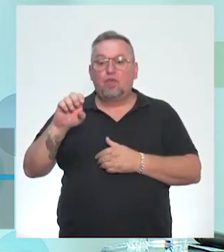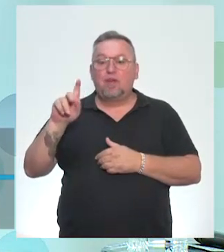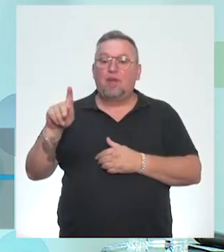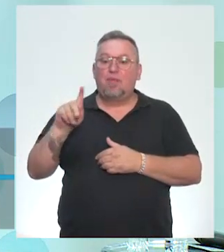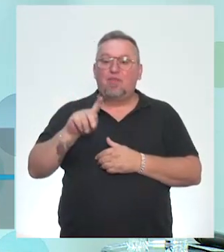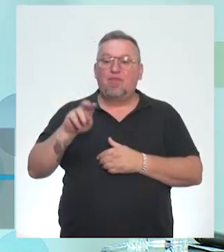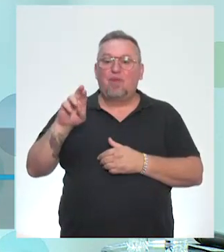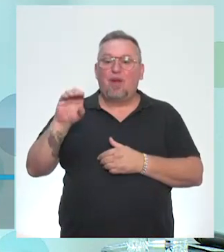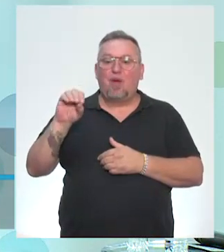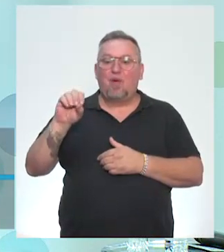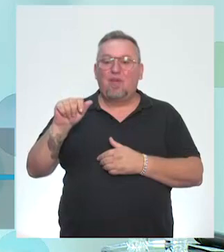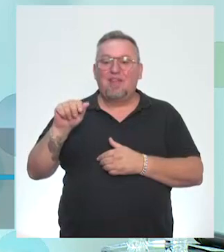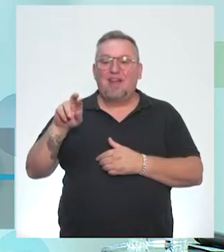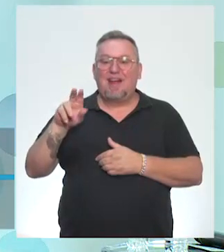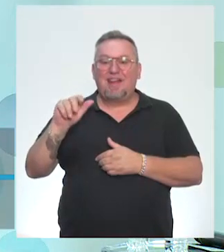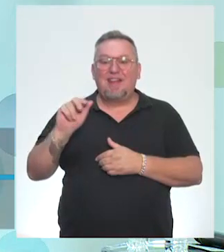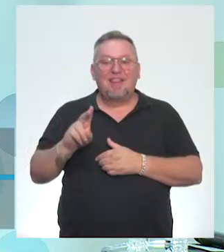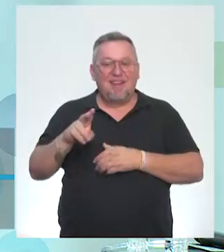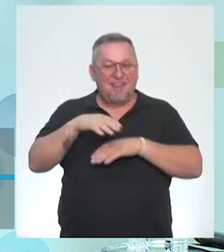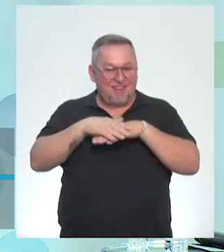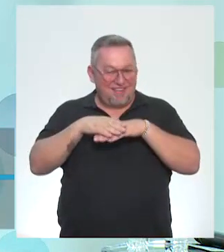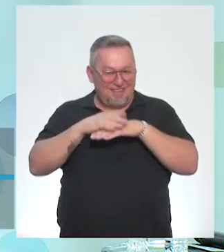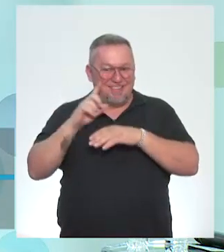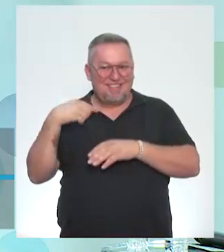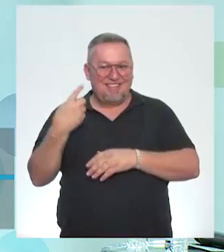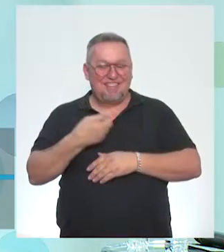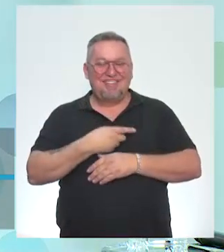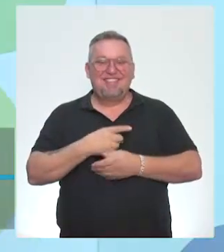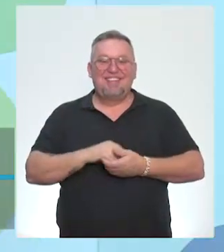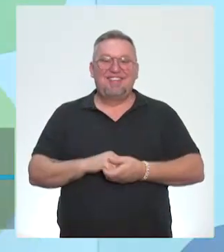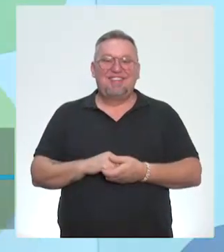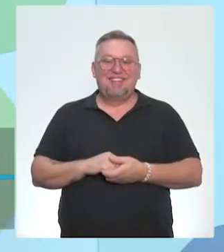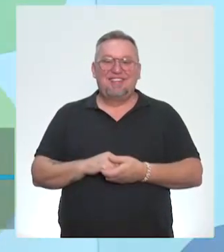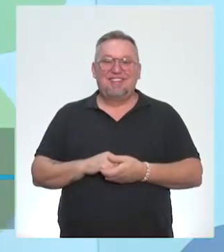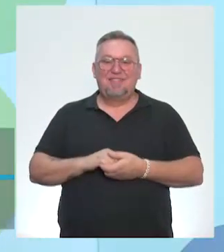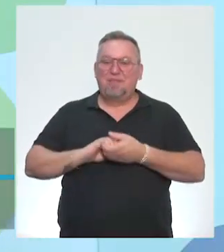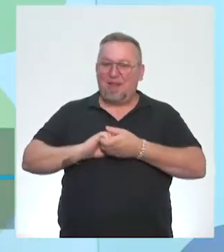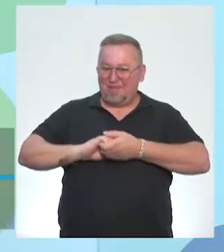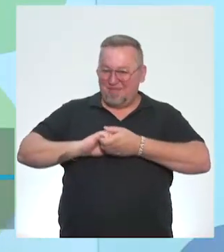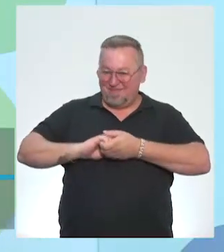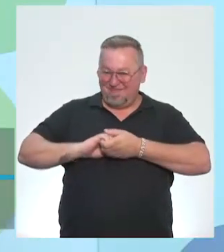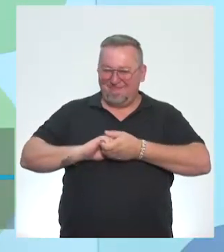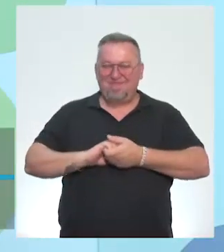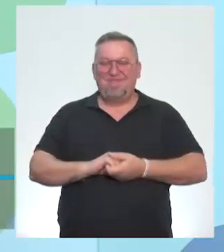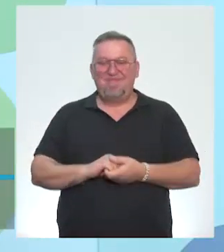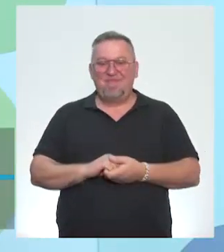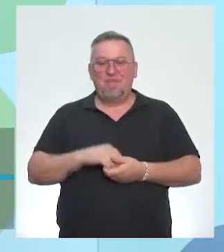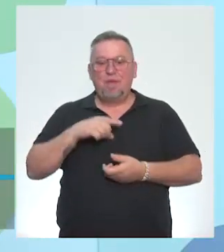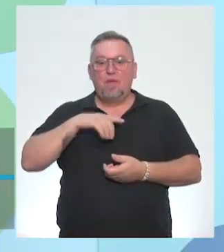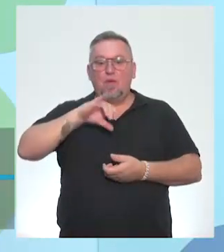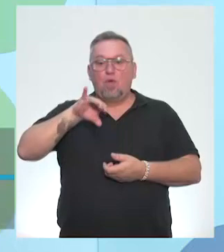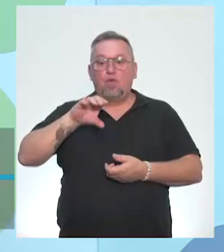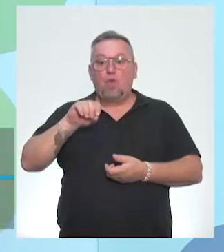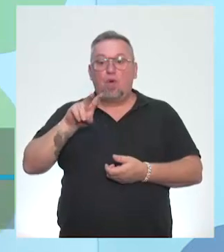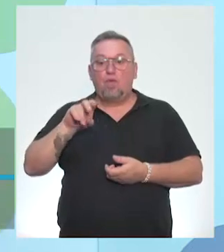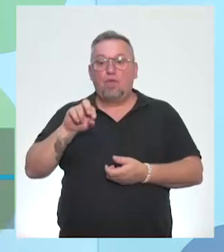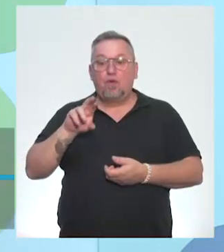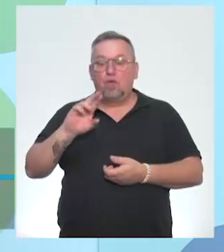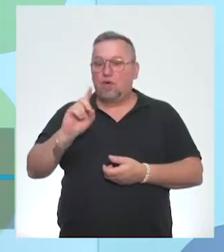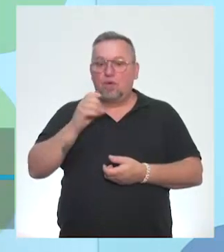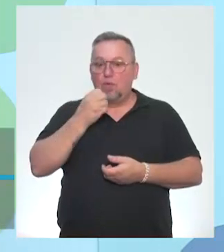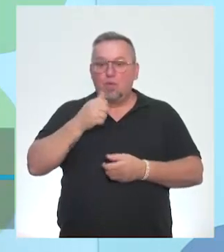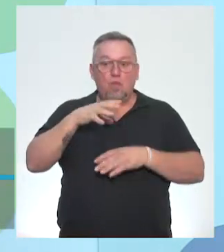Rosária, que sempre está aqui conversando com a gente. Abraço, valeu. Vivi? Parabéns, Vitória. Aqui tem o João Vitor falando que ele não é